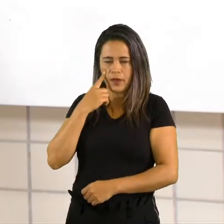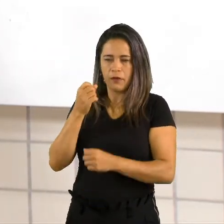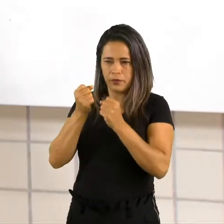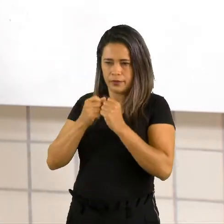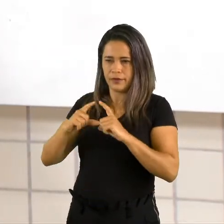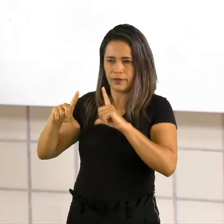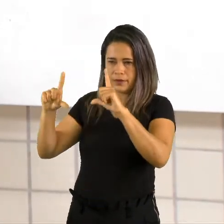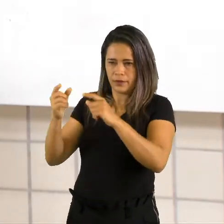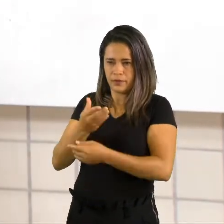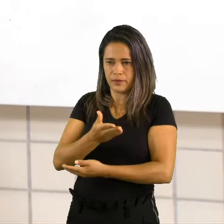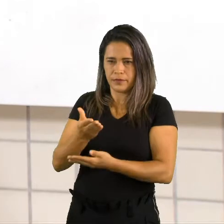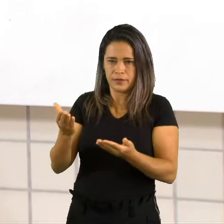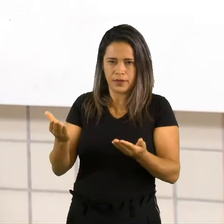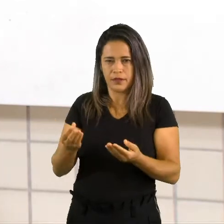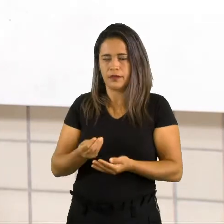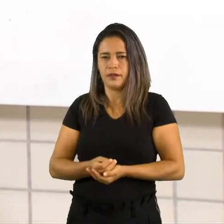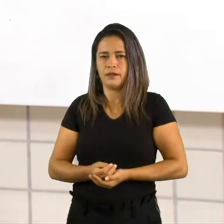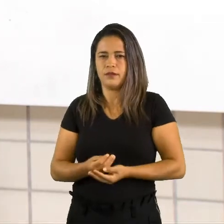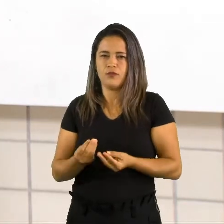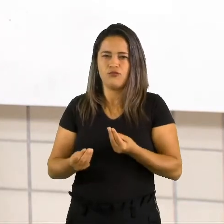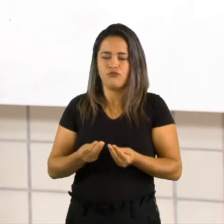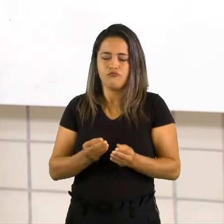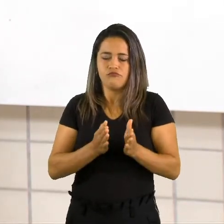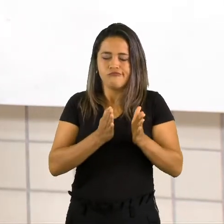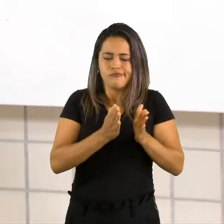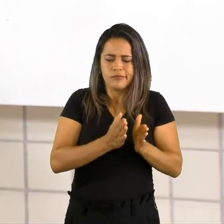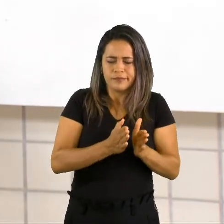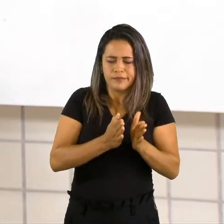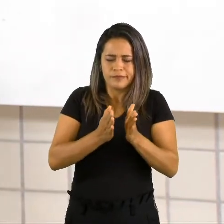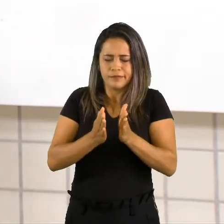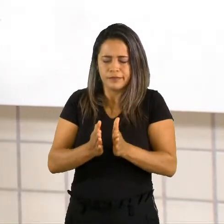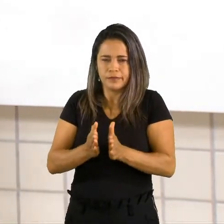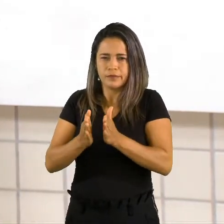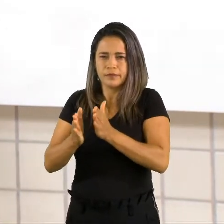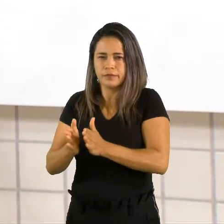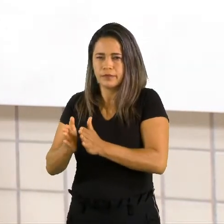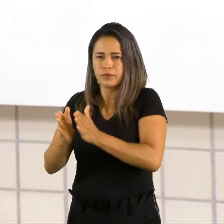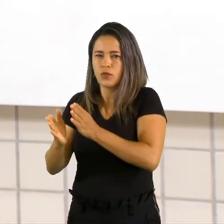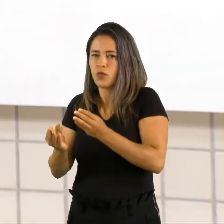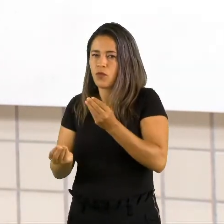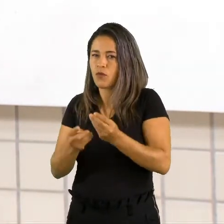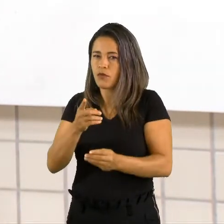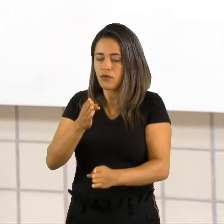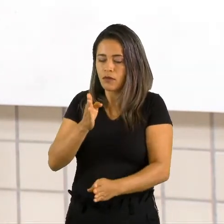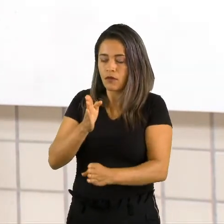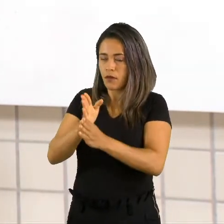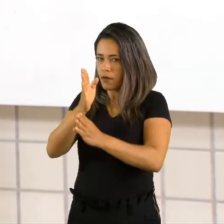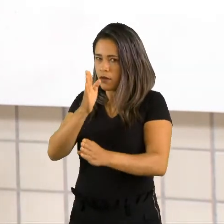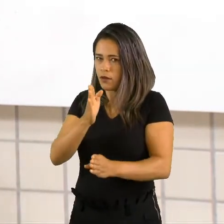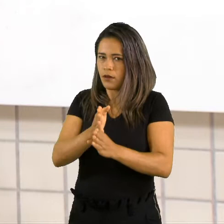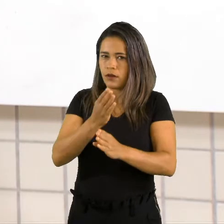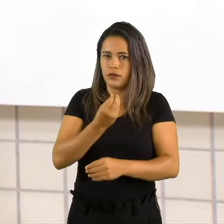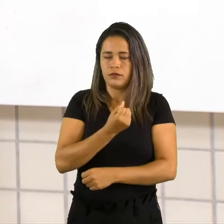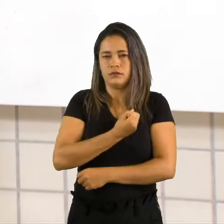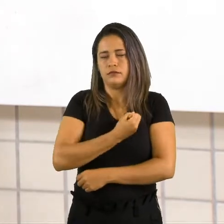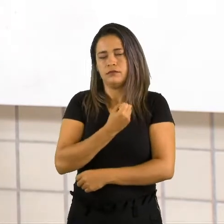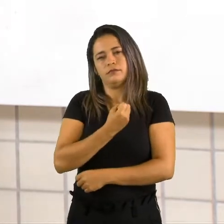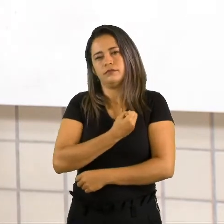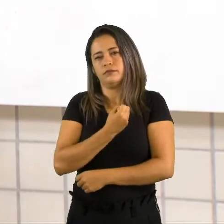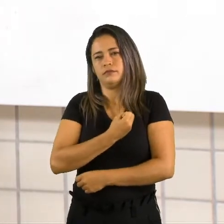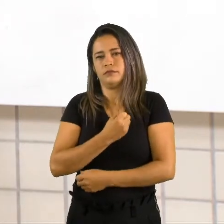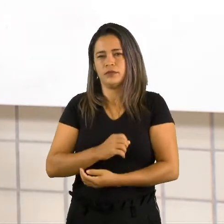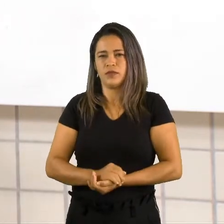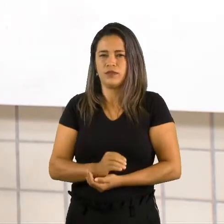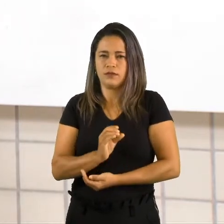vocês verem como, de passo a passo, como você vai localizar esse número quando os